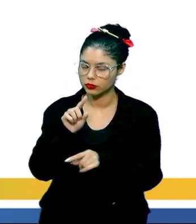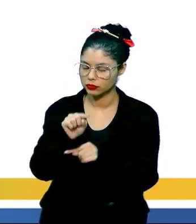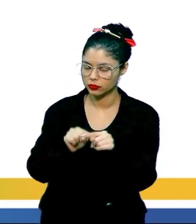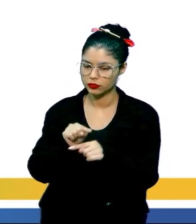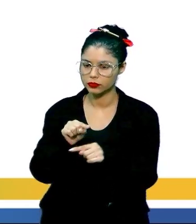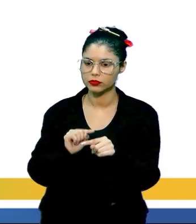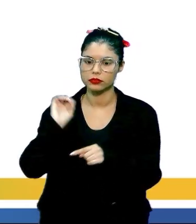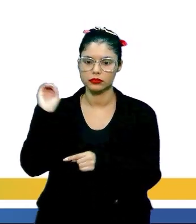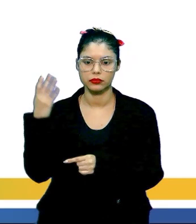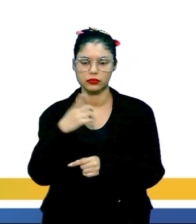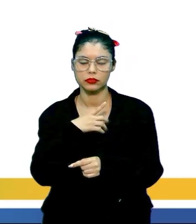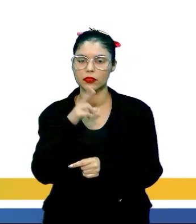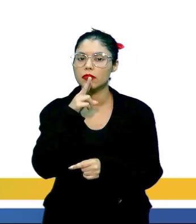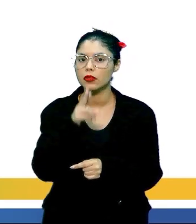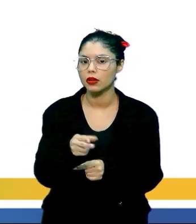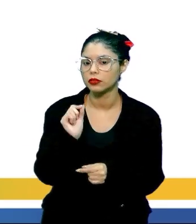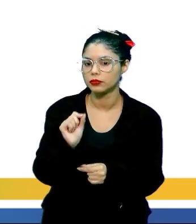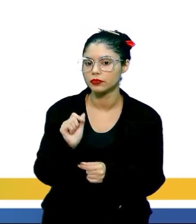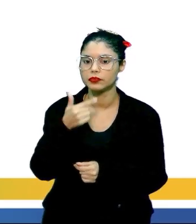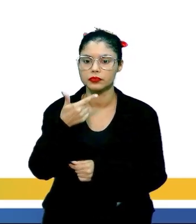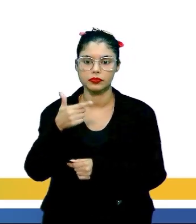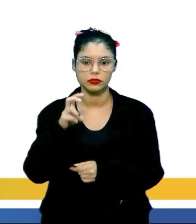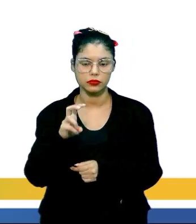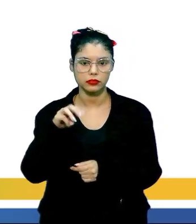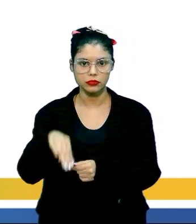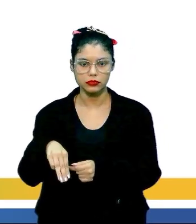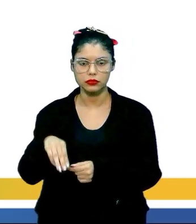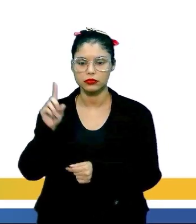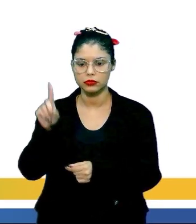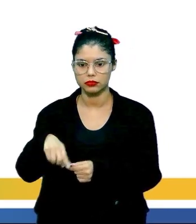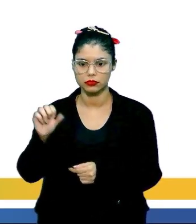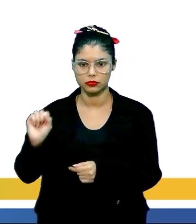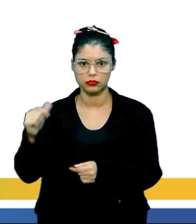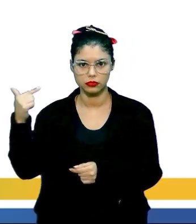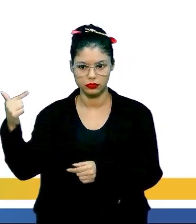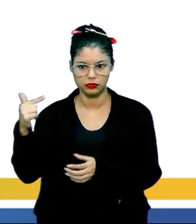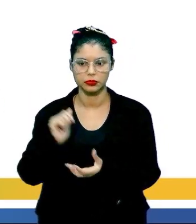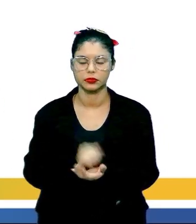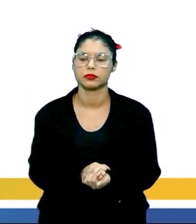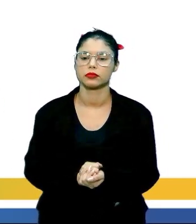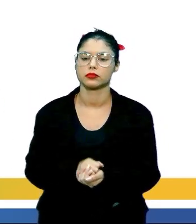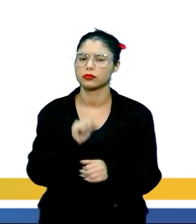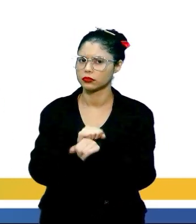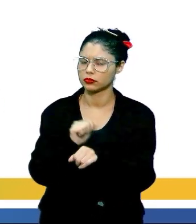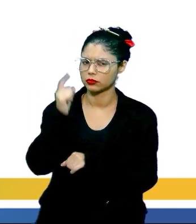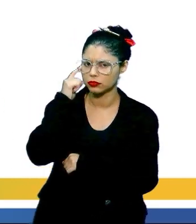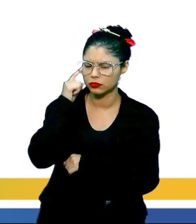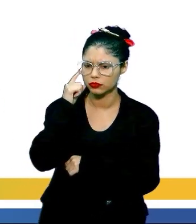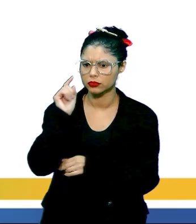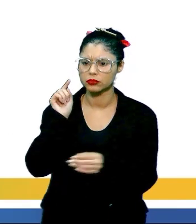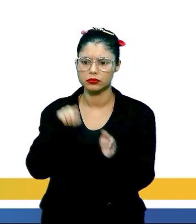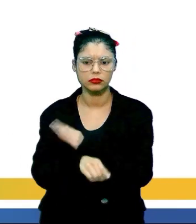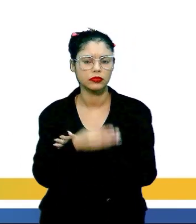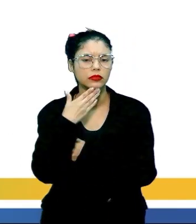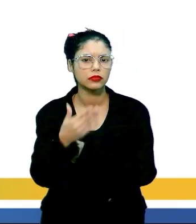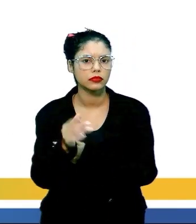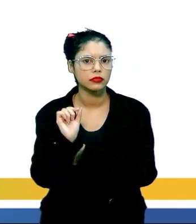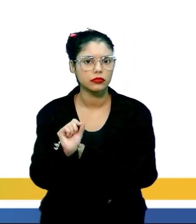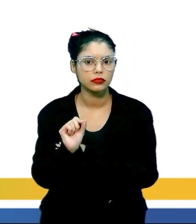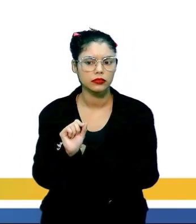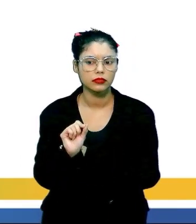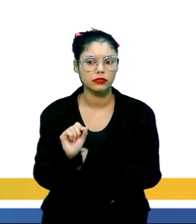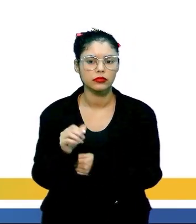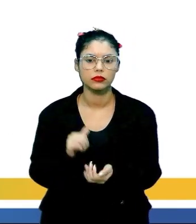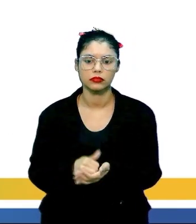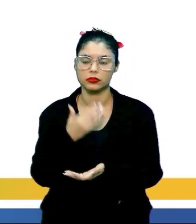divisão, teremos como resultado 25 metros por segundo ao quadrado. Mas espera lá, a questão está pedindo o quê?